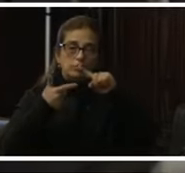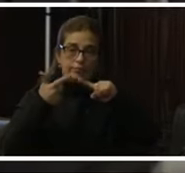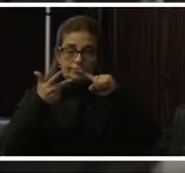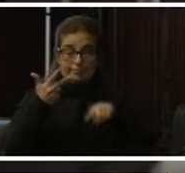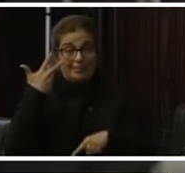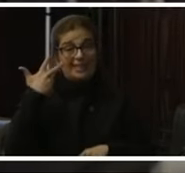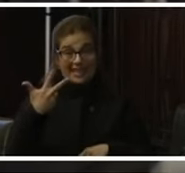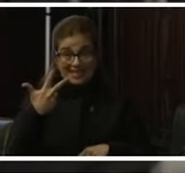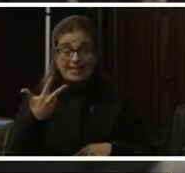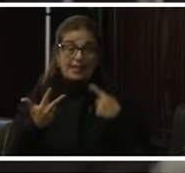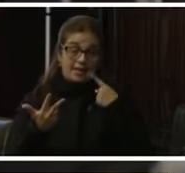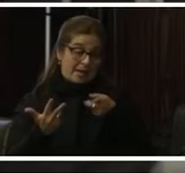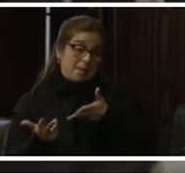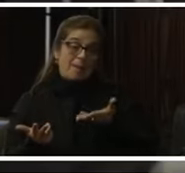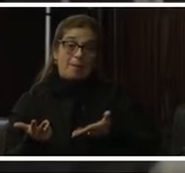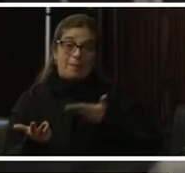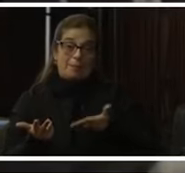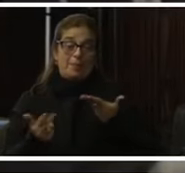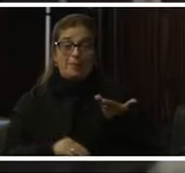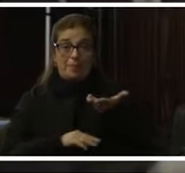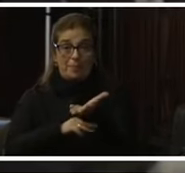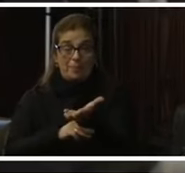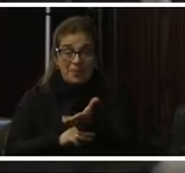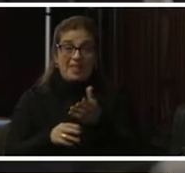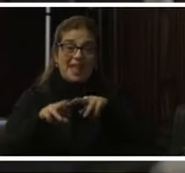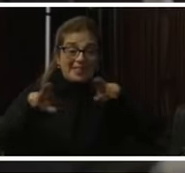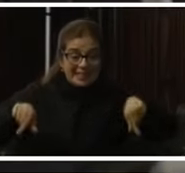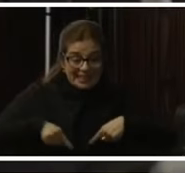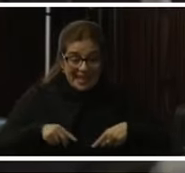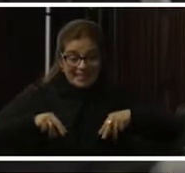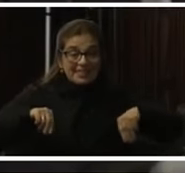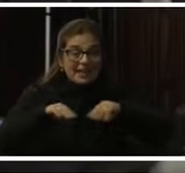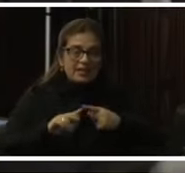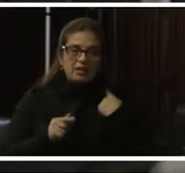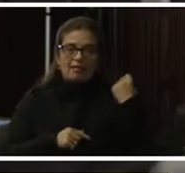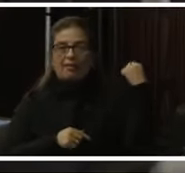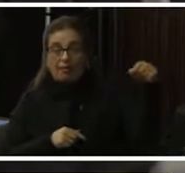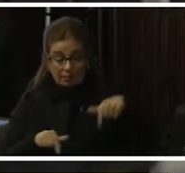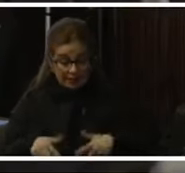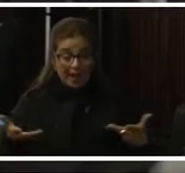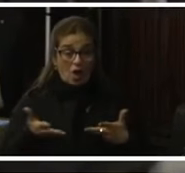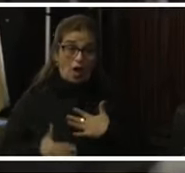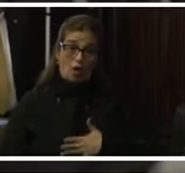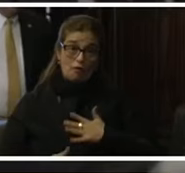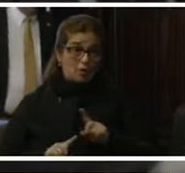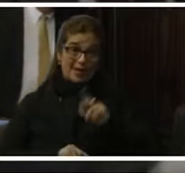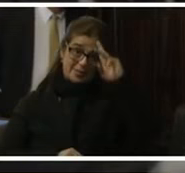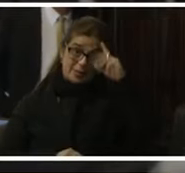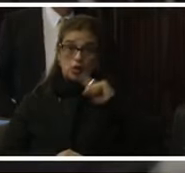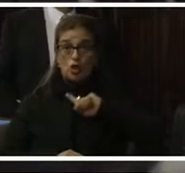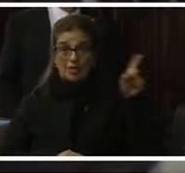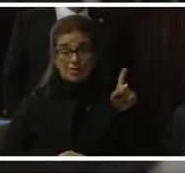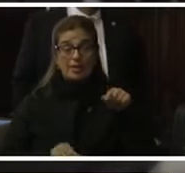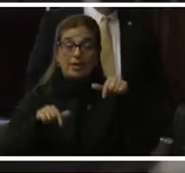gamela cujas demandas por demais a ação dos seus territórios ancestrais não foram resolvidas satisfatoriamente cabe salientar